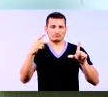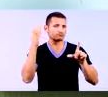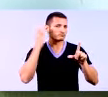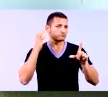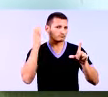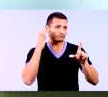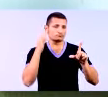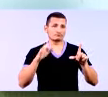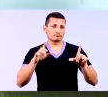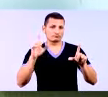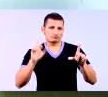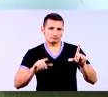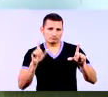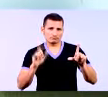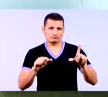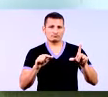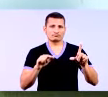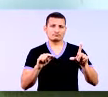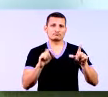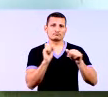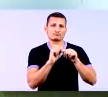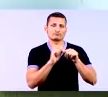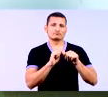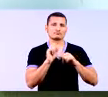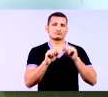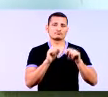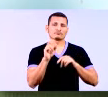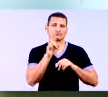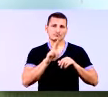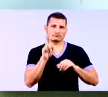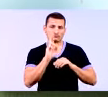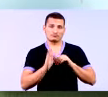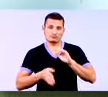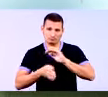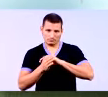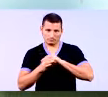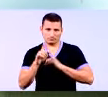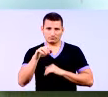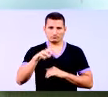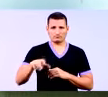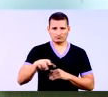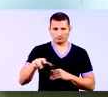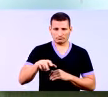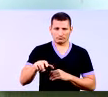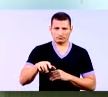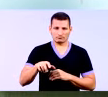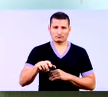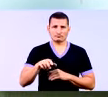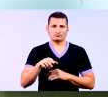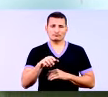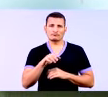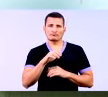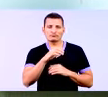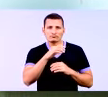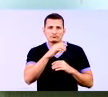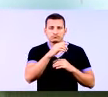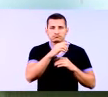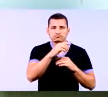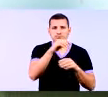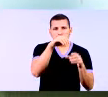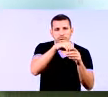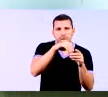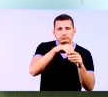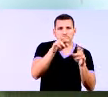2 vezes em cima. Quando eu fiz isso, eu usei o dispositivo de entrada, que é o mouse, e carreguei o software de ouvir música